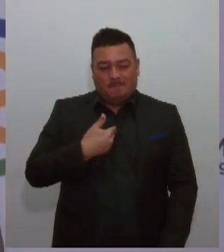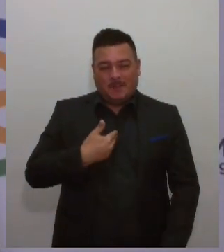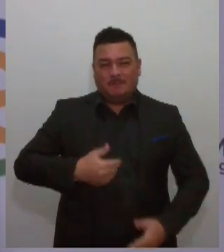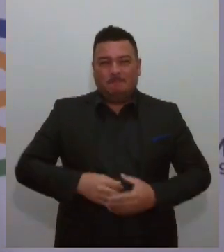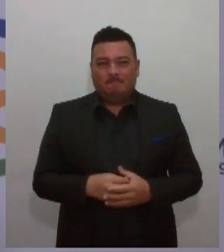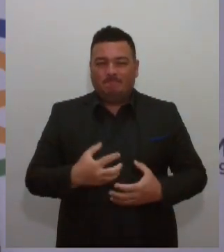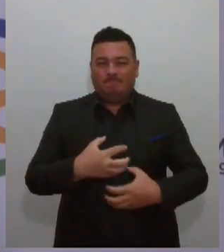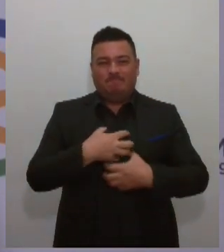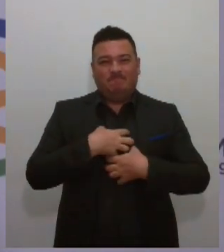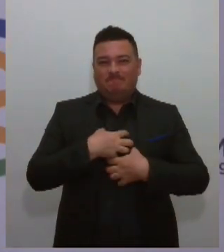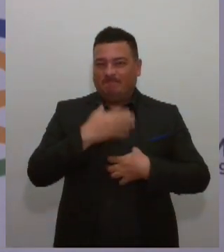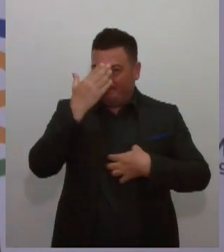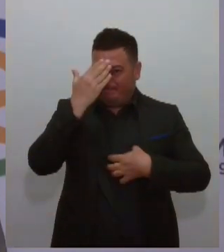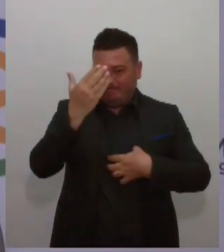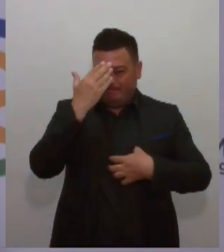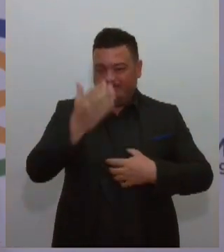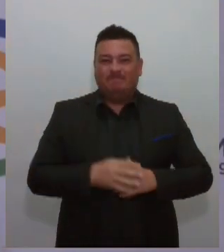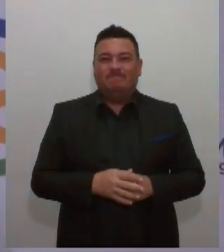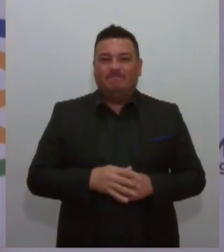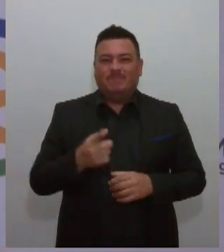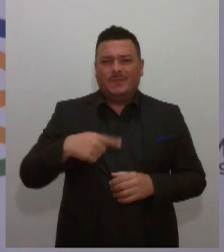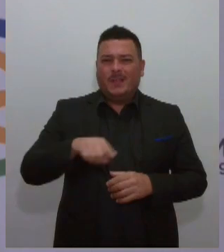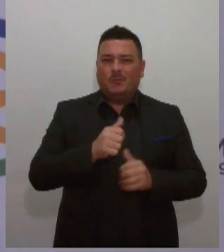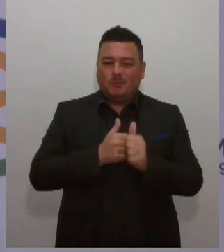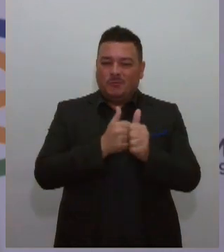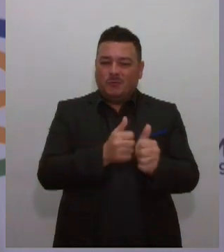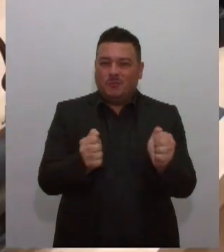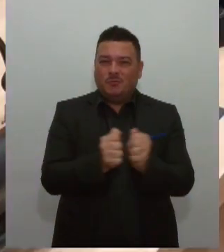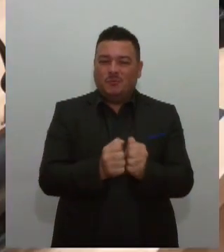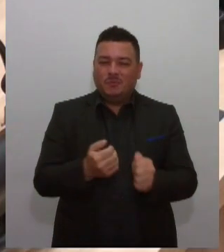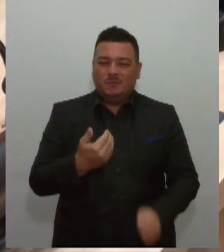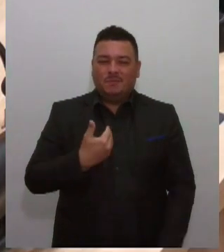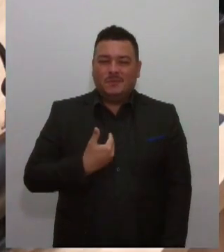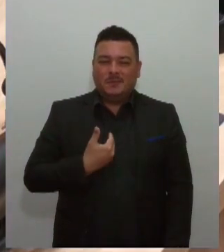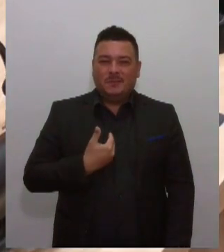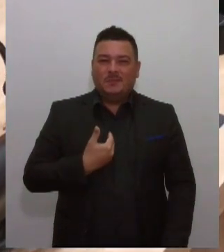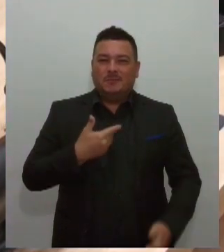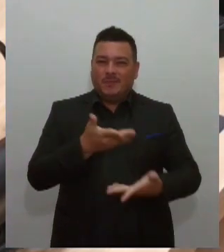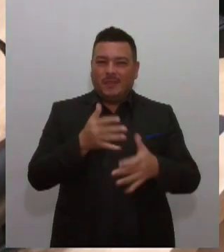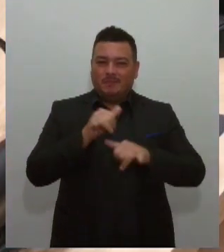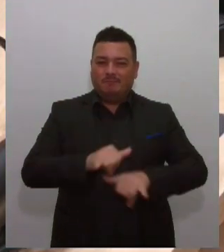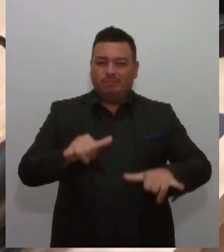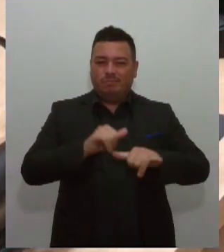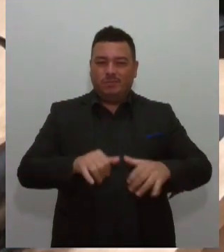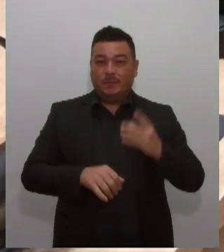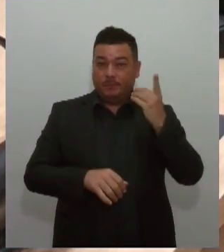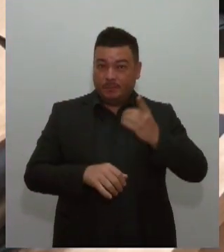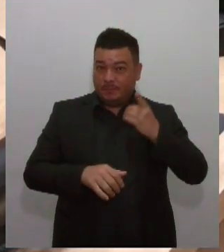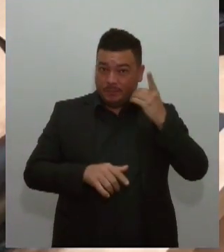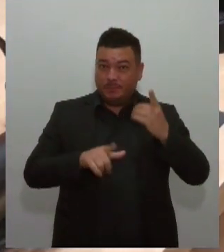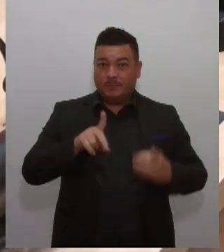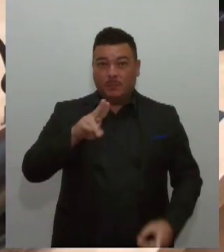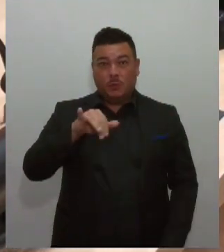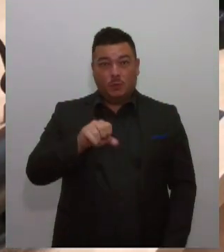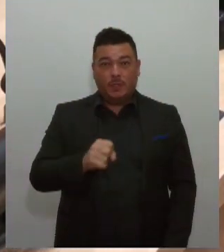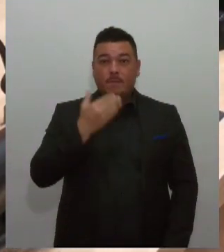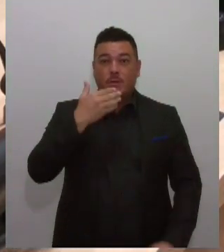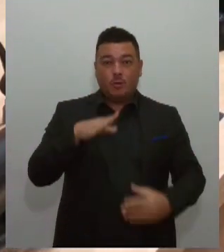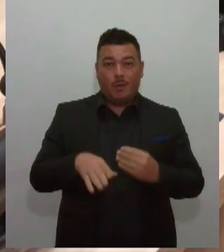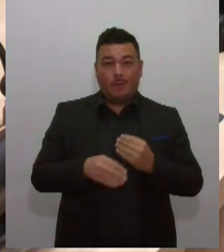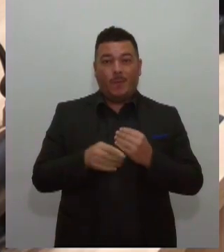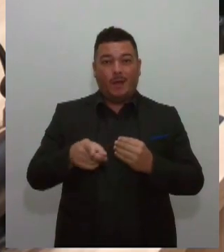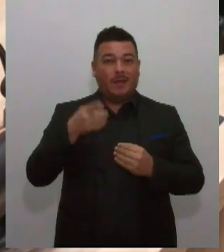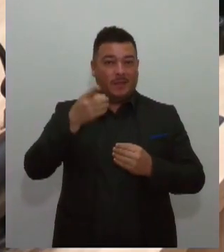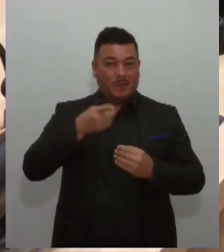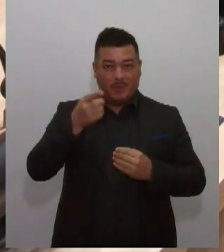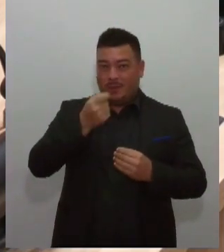agradecer a todos que caminharam comigo, a todos que estavam comigo nessa campanha. O deputado Luizão Donatramp pediu a parte na fala do deputado Geórgio Passos